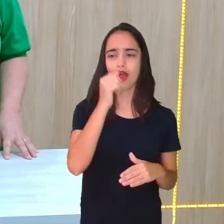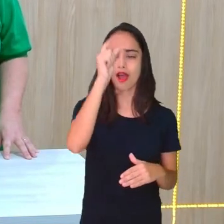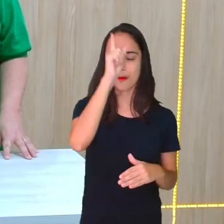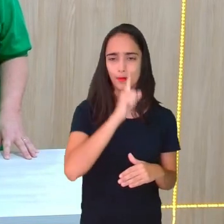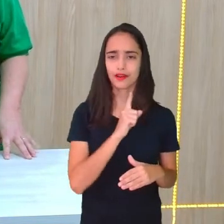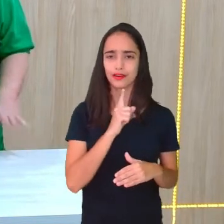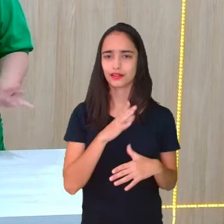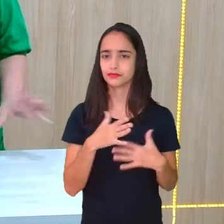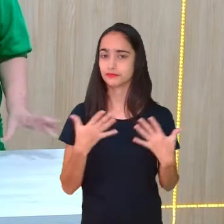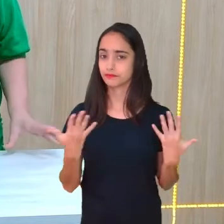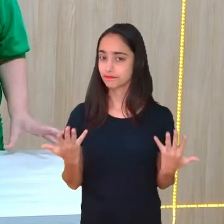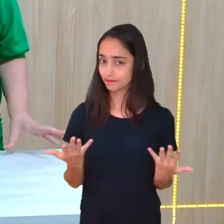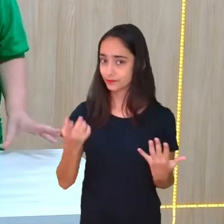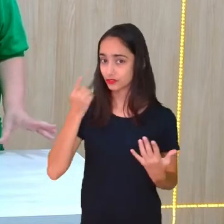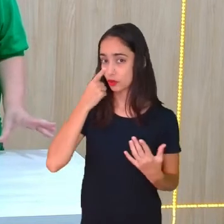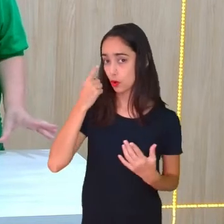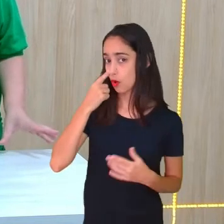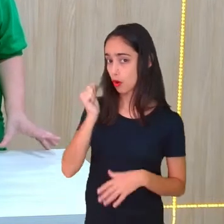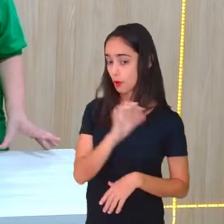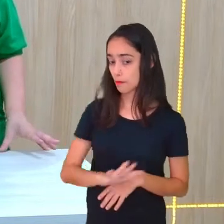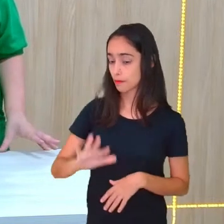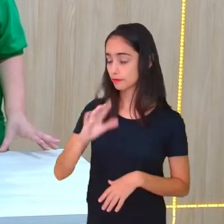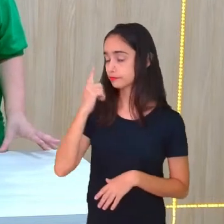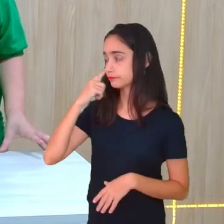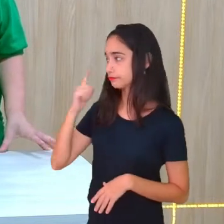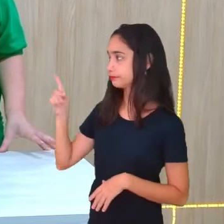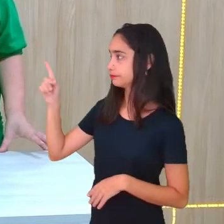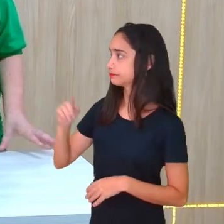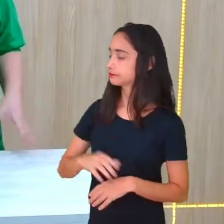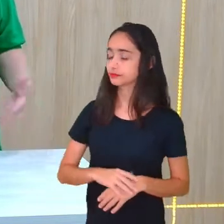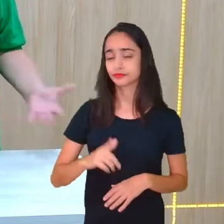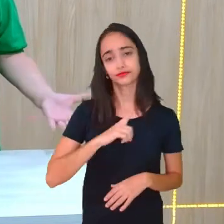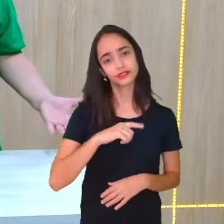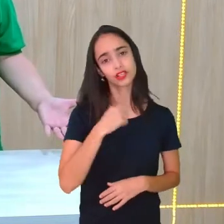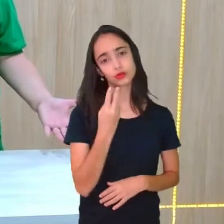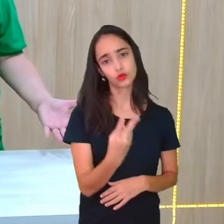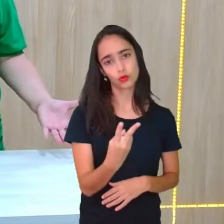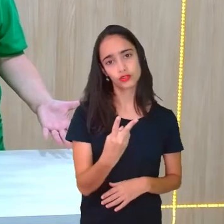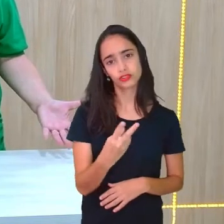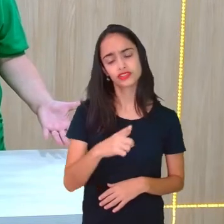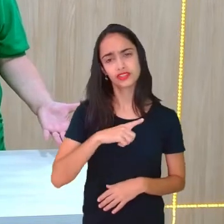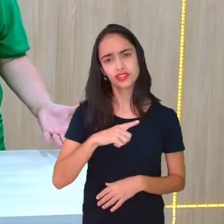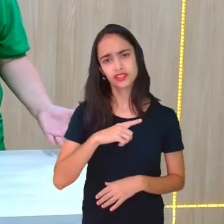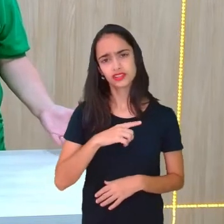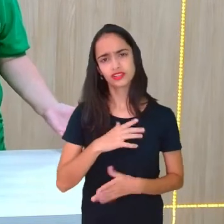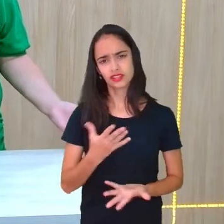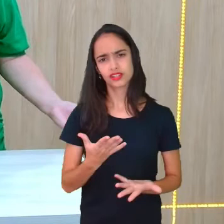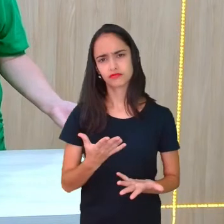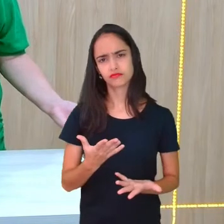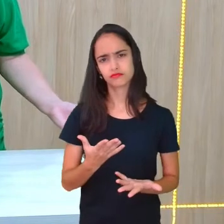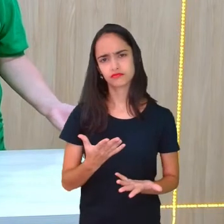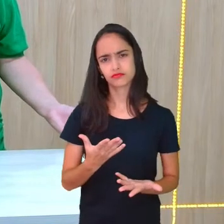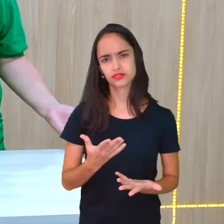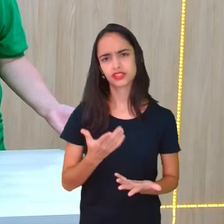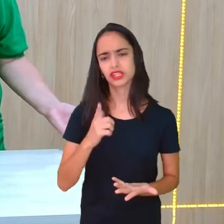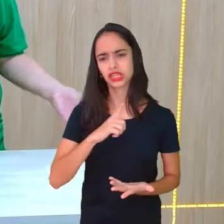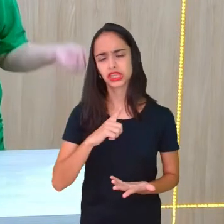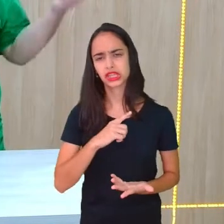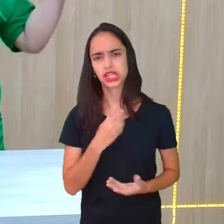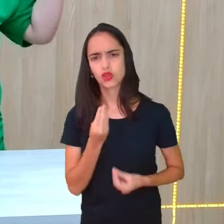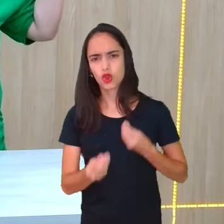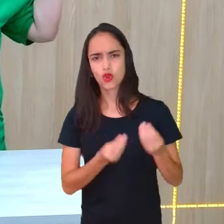gente, tá aqui. Eu tenho 2. Eu tenho chance? É claro que eu tenho,